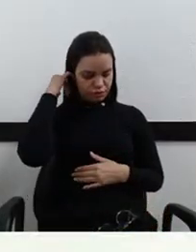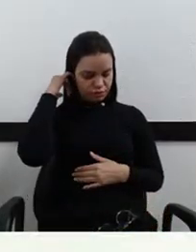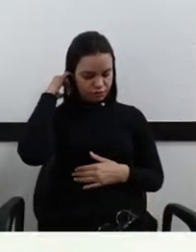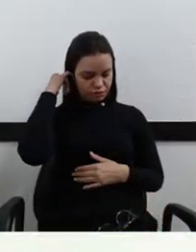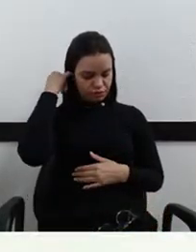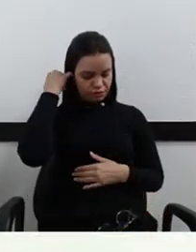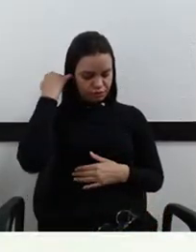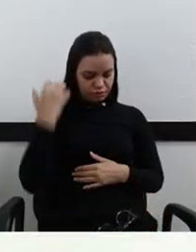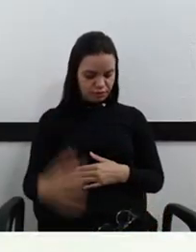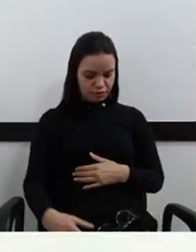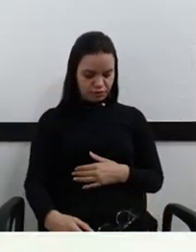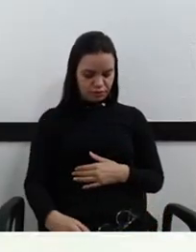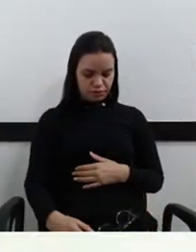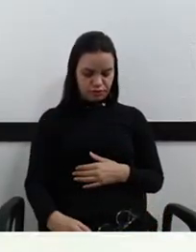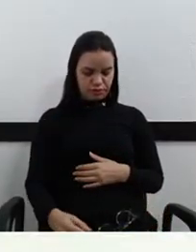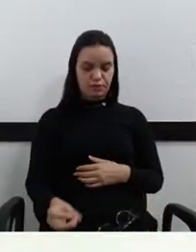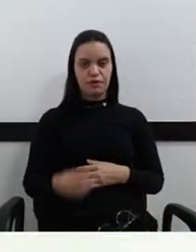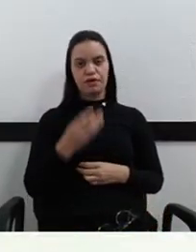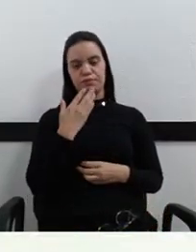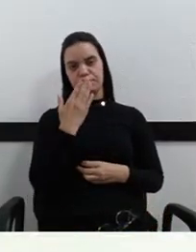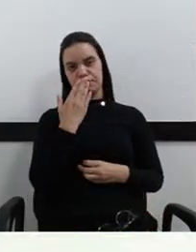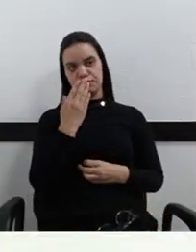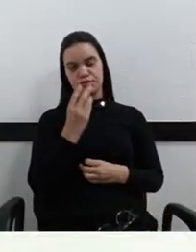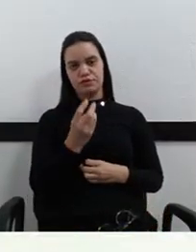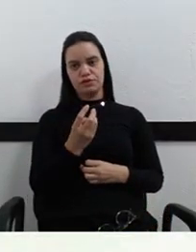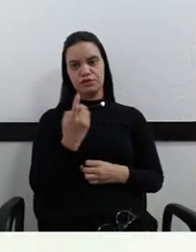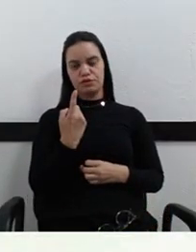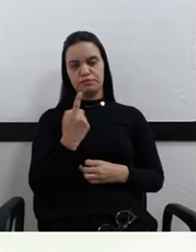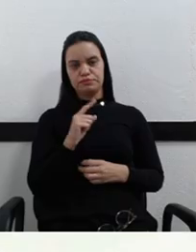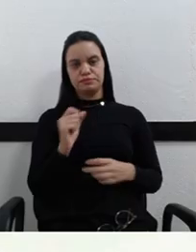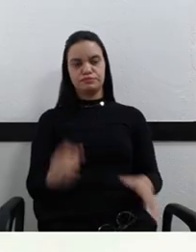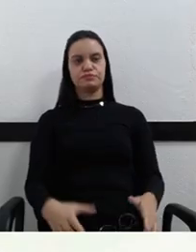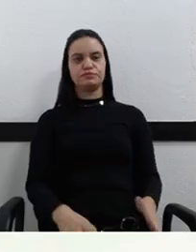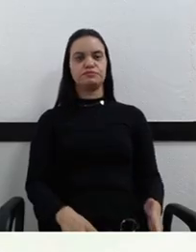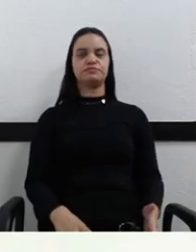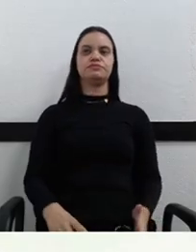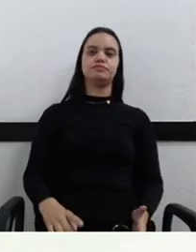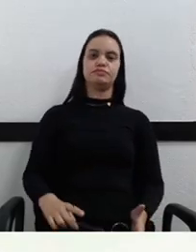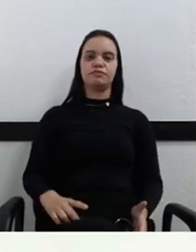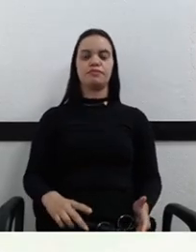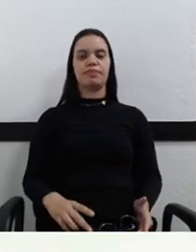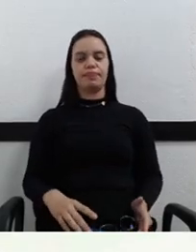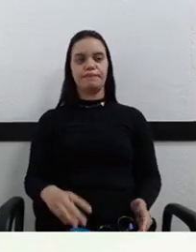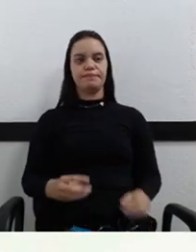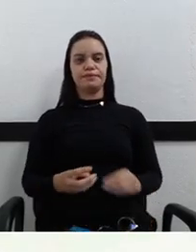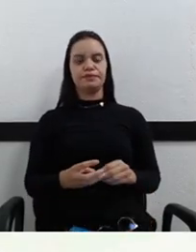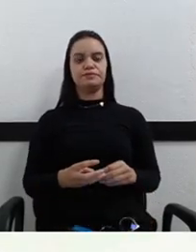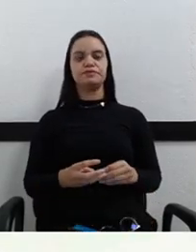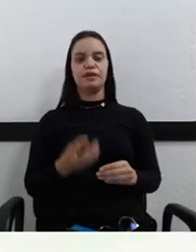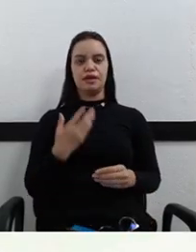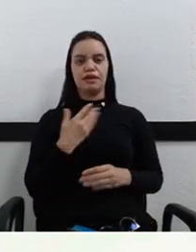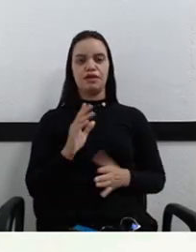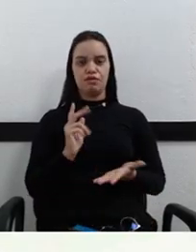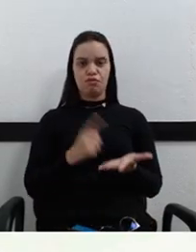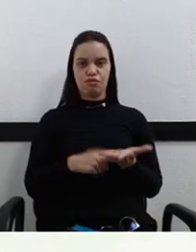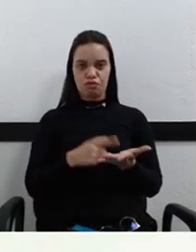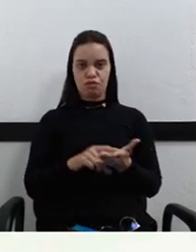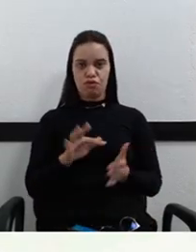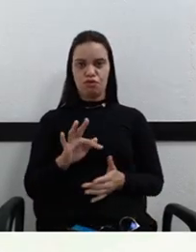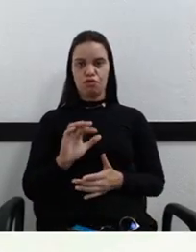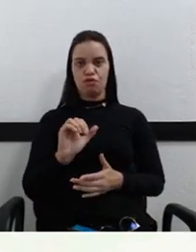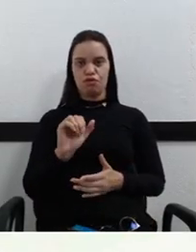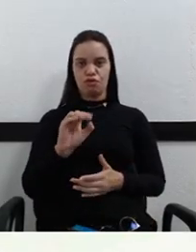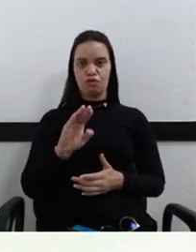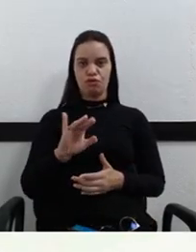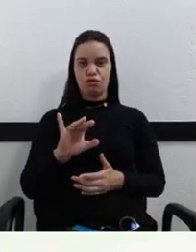Eu estou sustentando aqui que a gente pode pedir o indeferimento de todas as compensações pendentes, eu concordo com o Fábio, em relação ao que a gente já tem